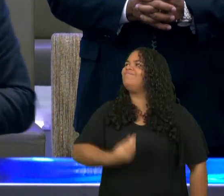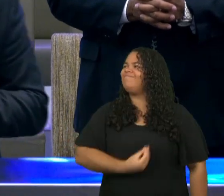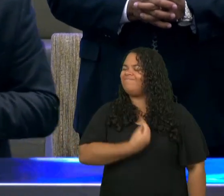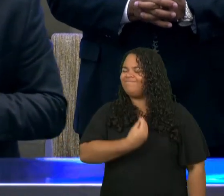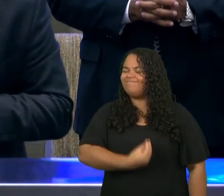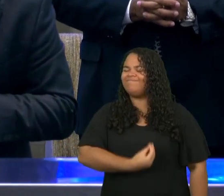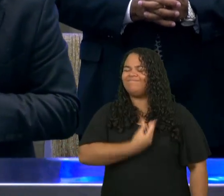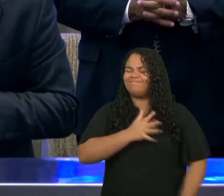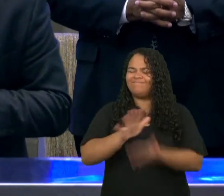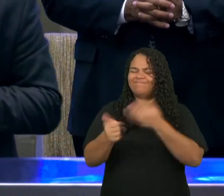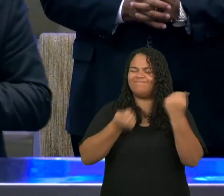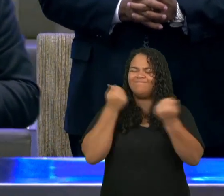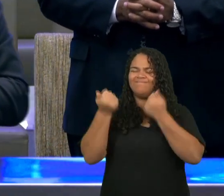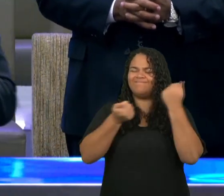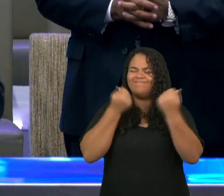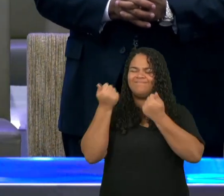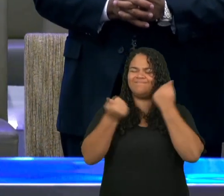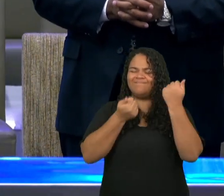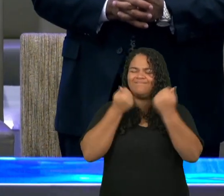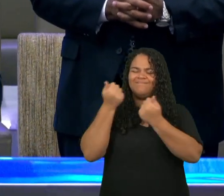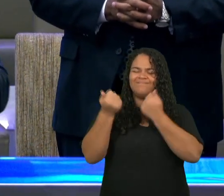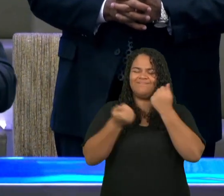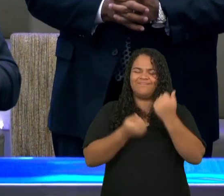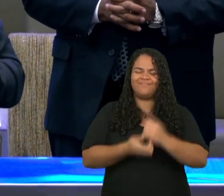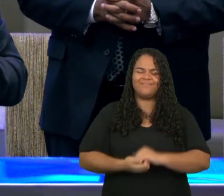Oh, aleluia.